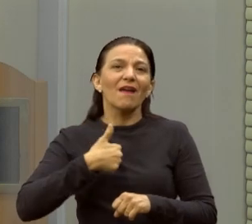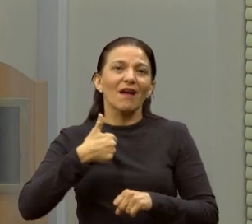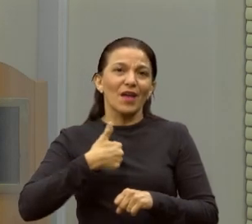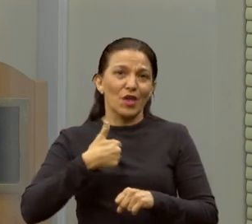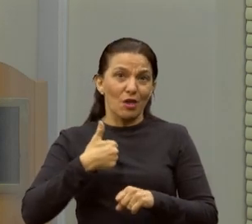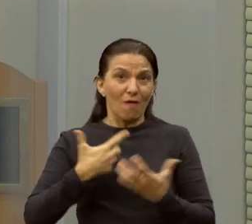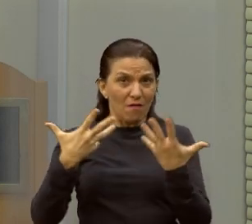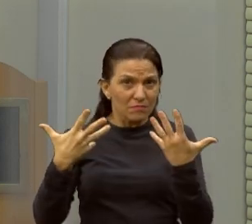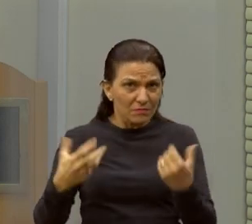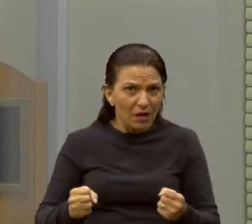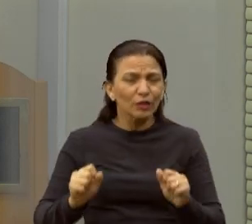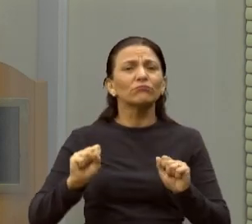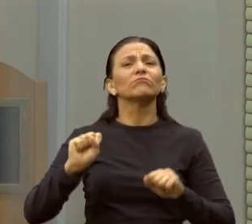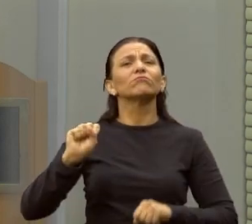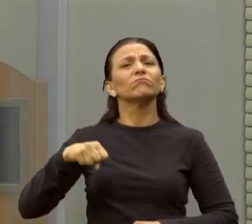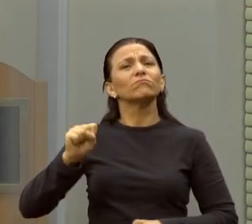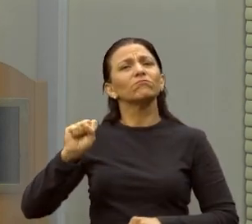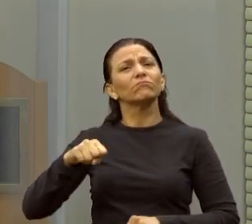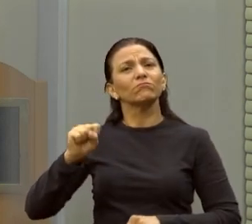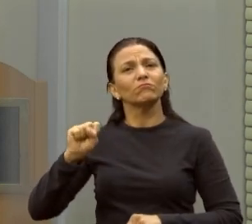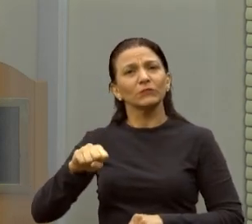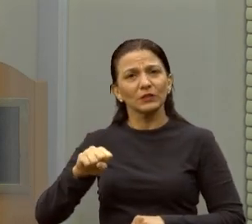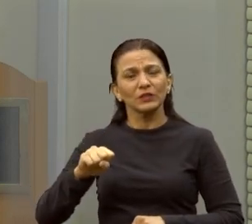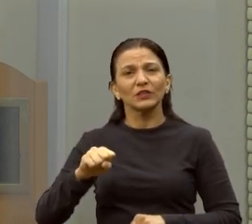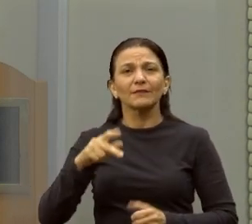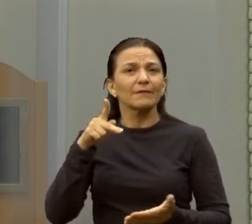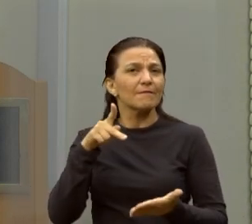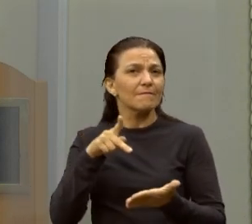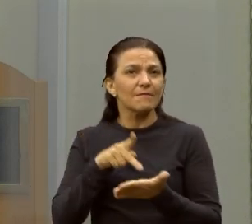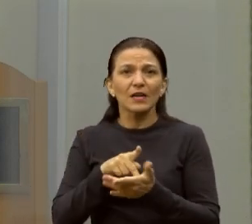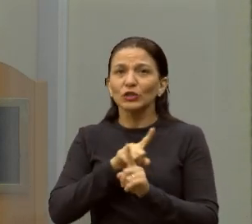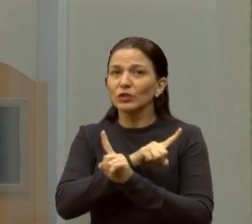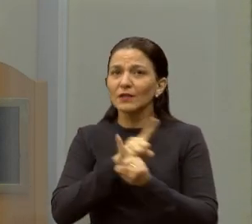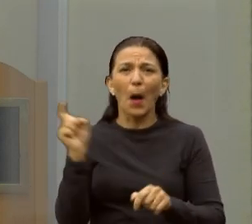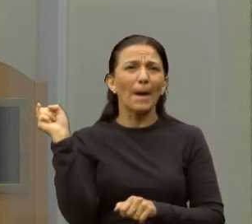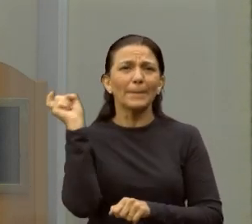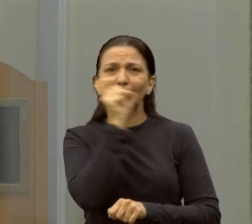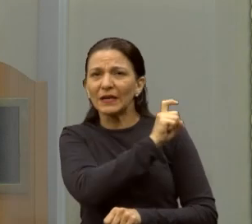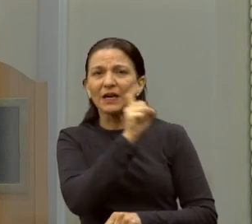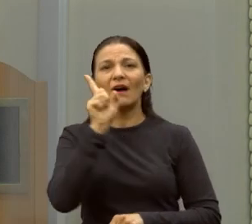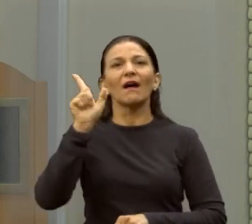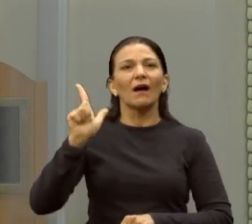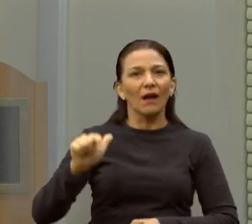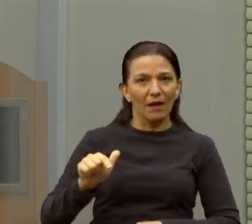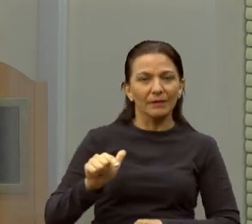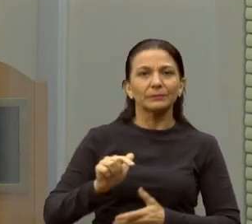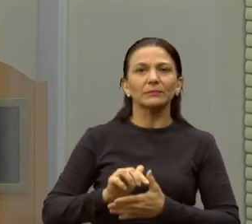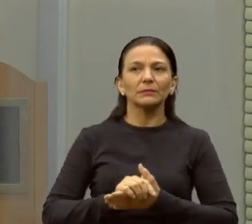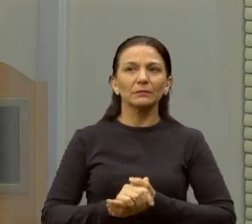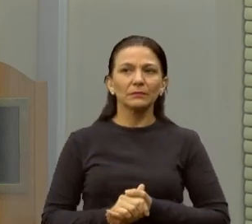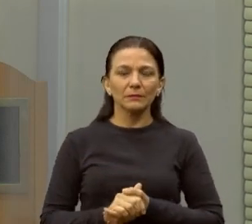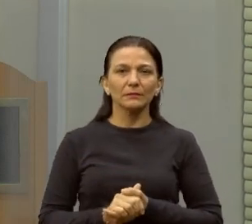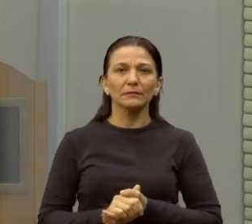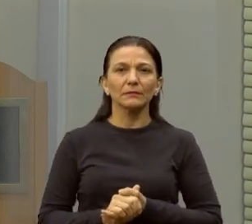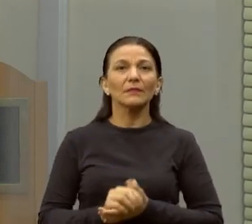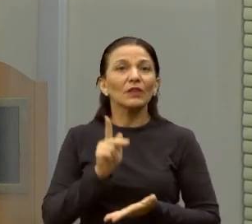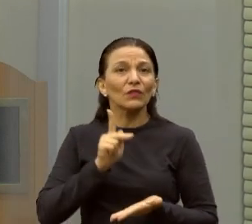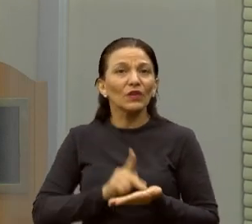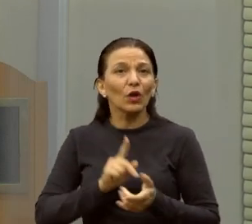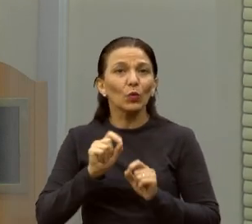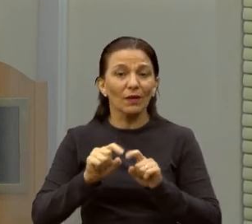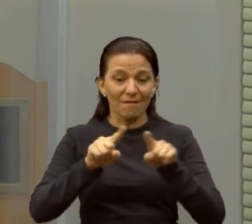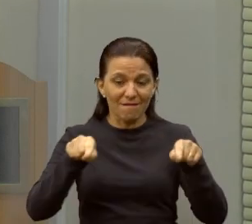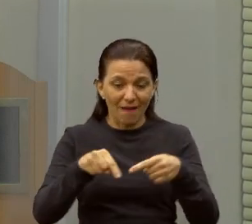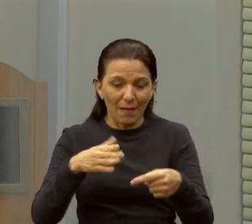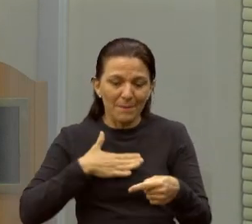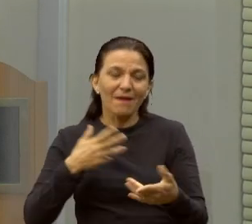anuência a isso e o que não é verdade e a verdade é uma só o erro do meu